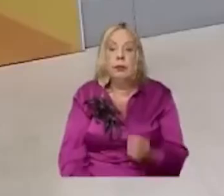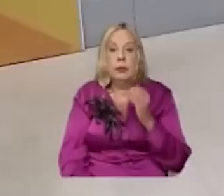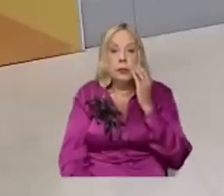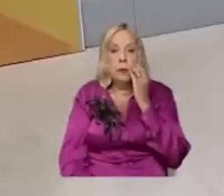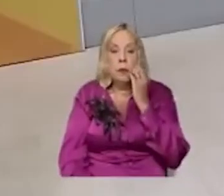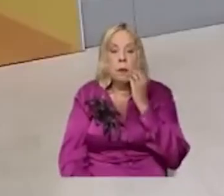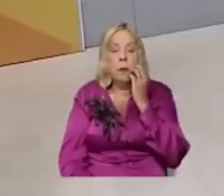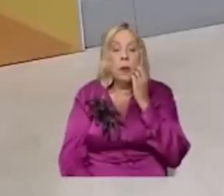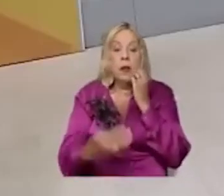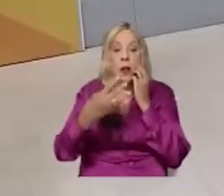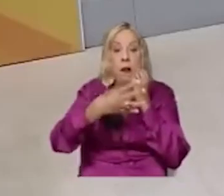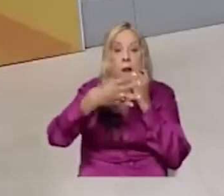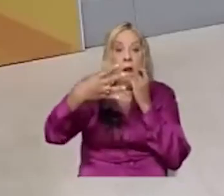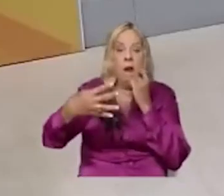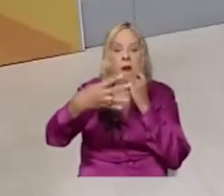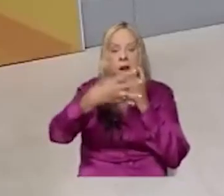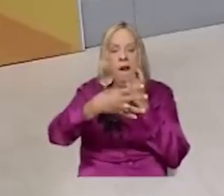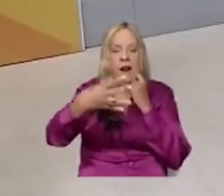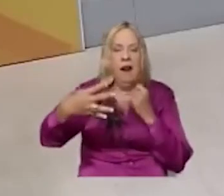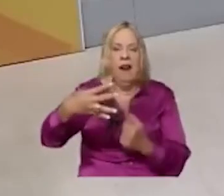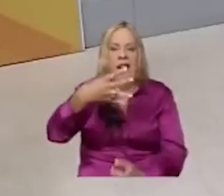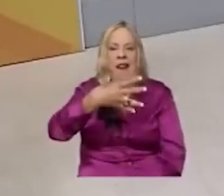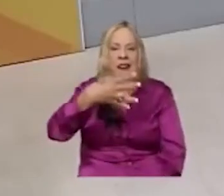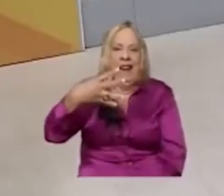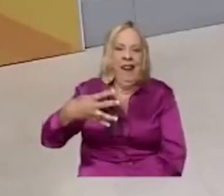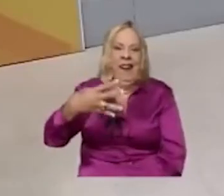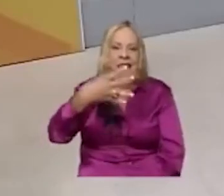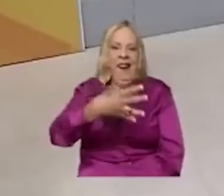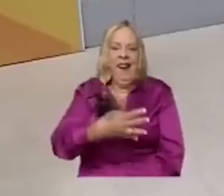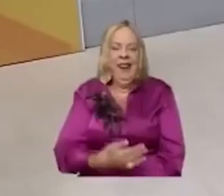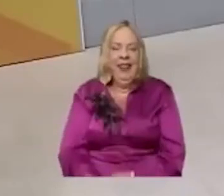39, já foi 44, agora